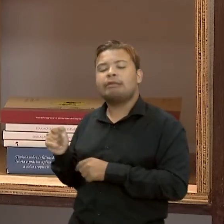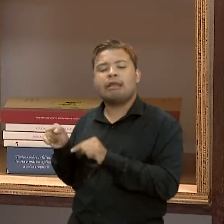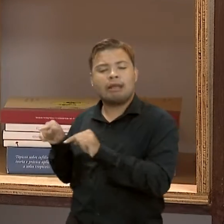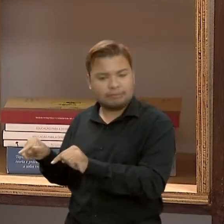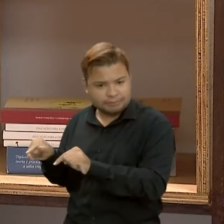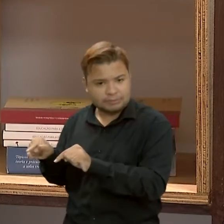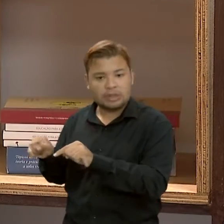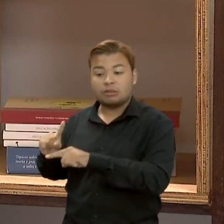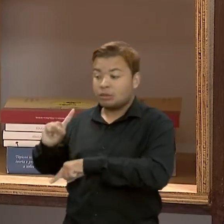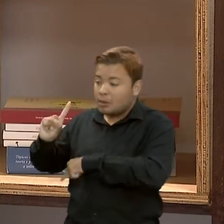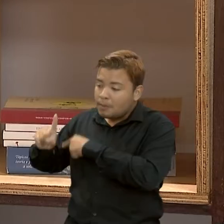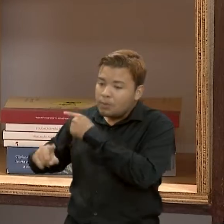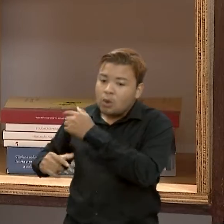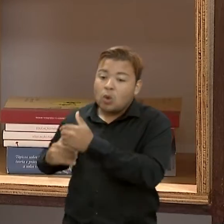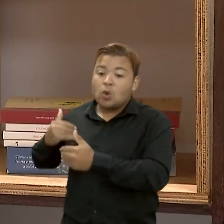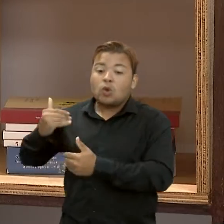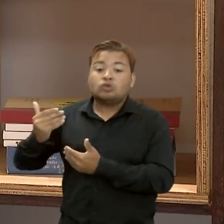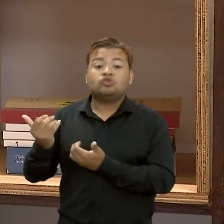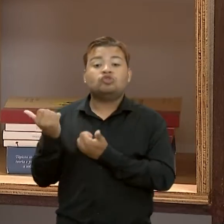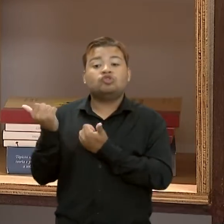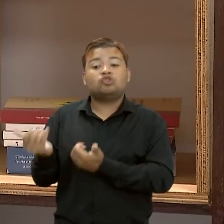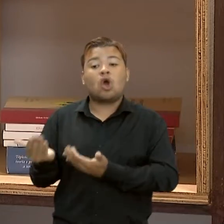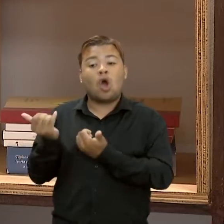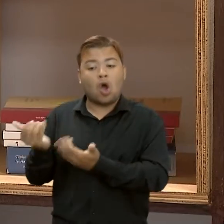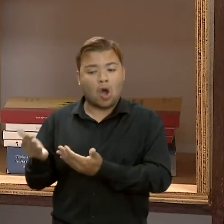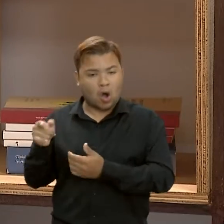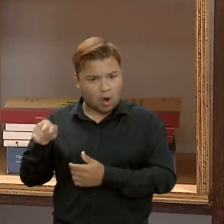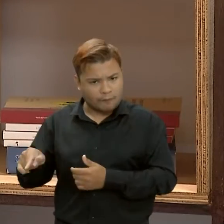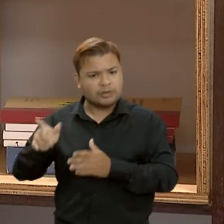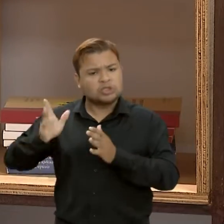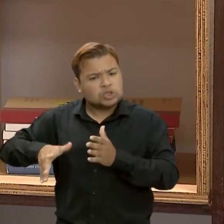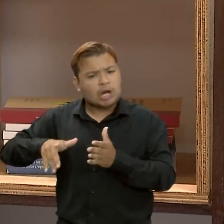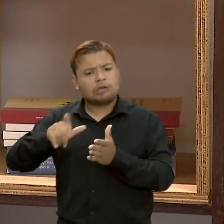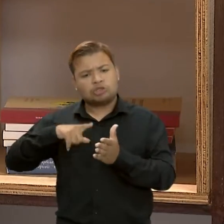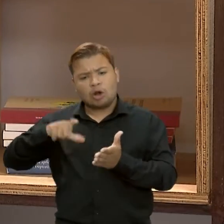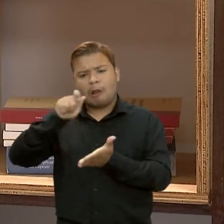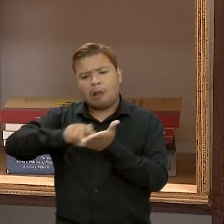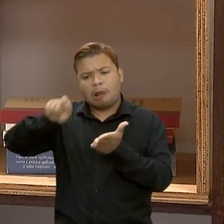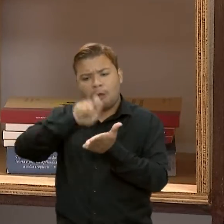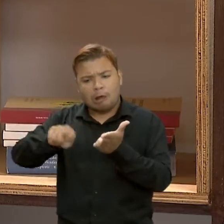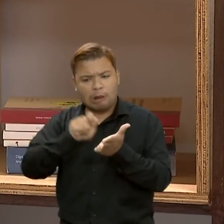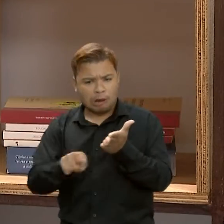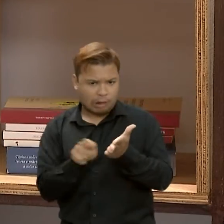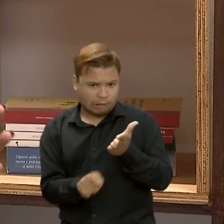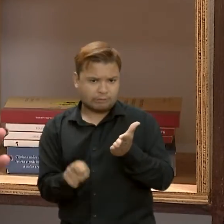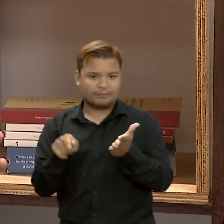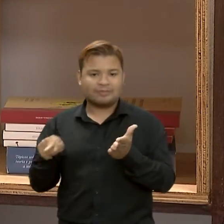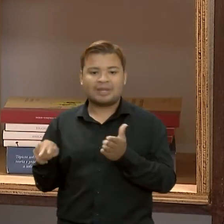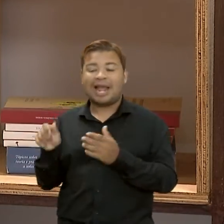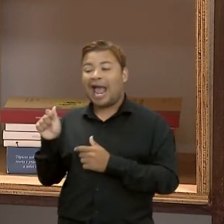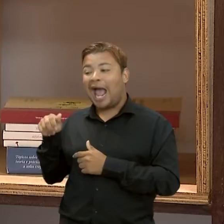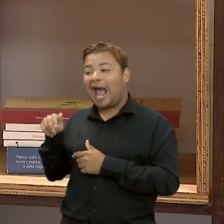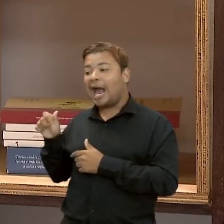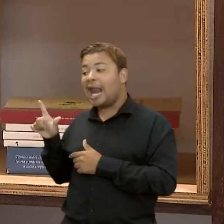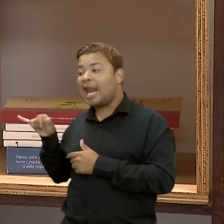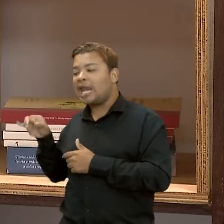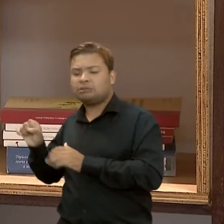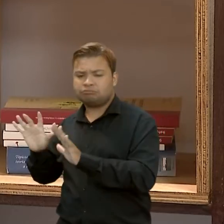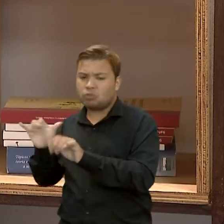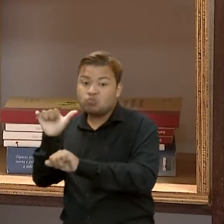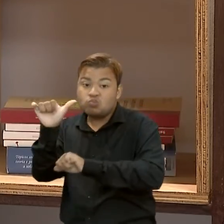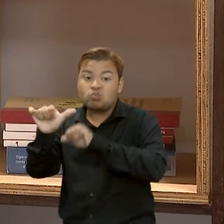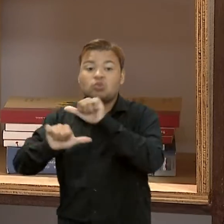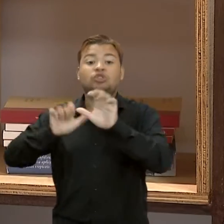que é a intensa produção de Cora Coralina, quando ela já deixa de ser a Ana Lins para ser a Cora